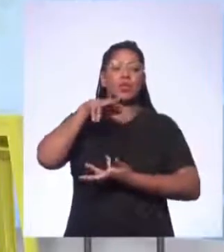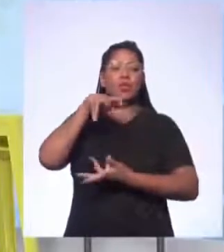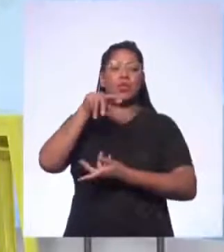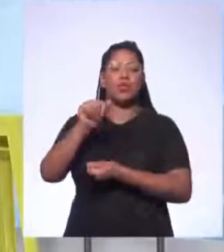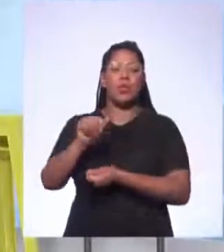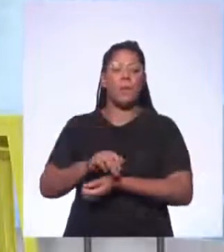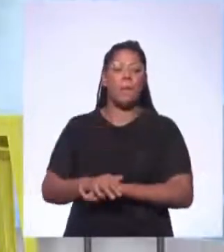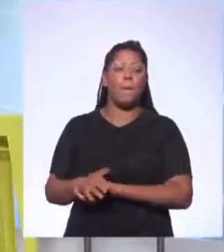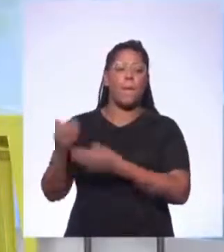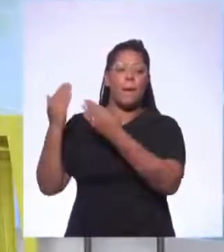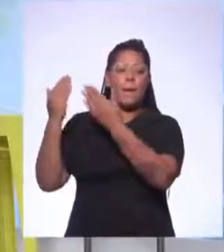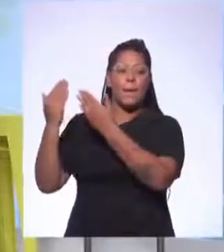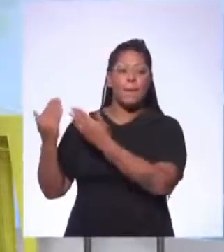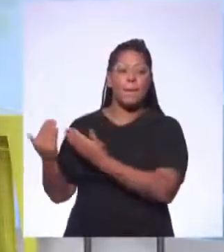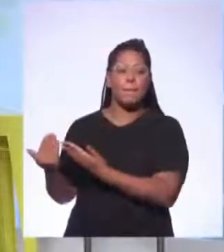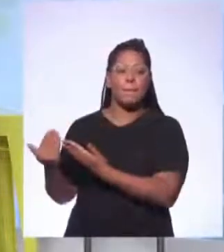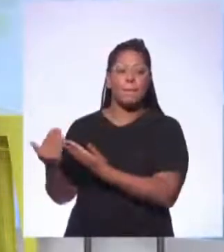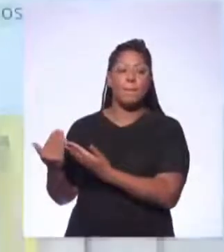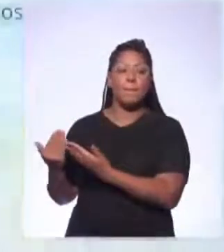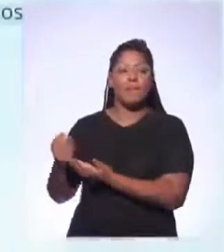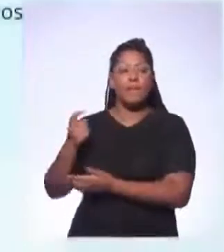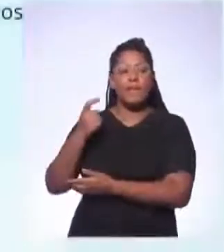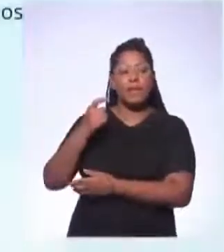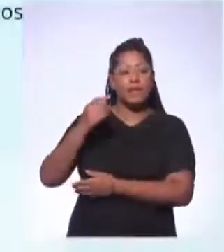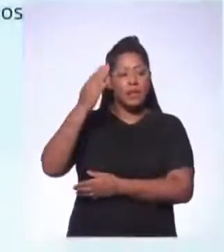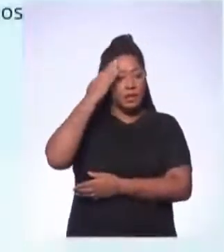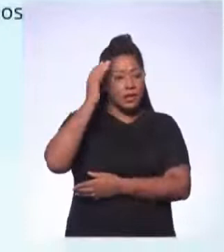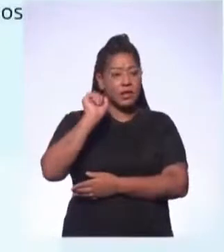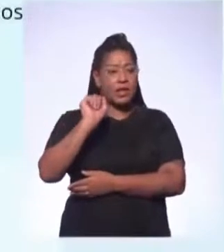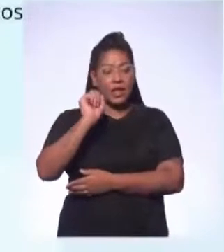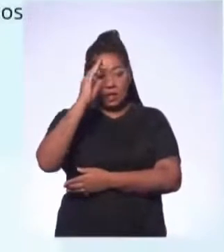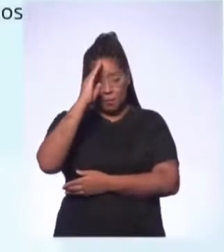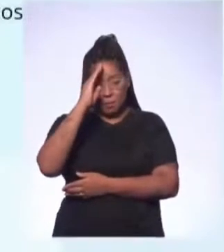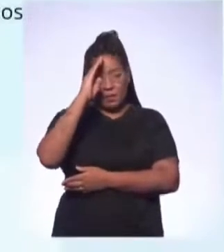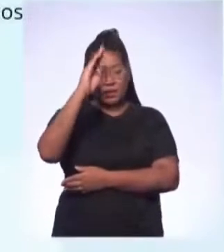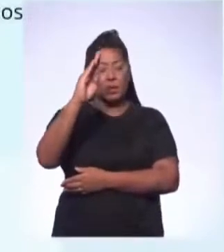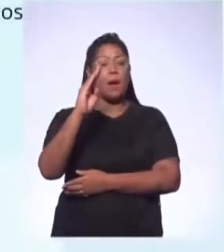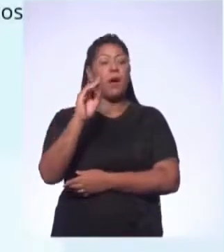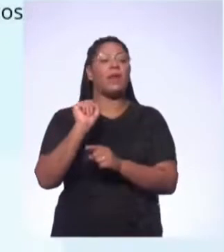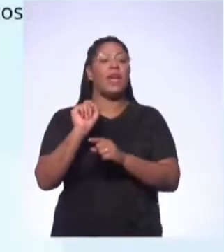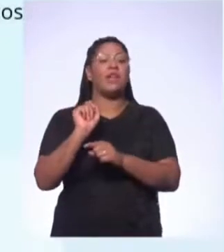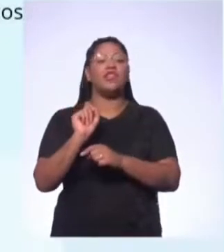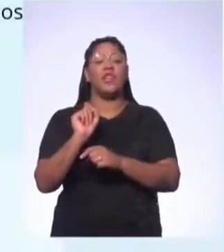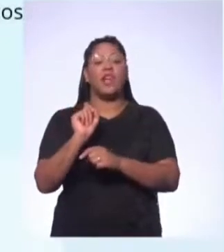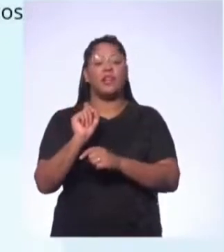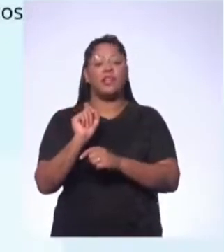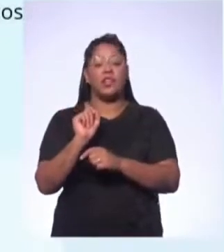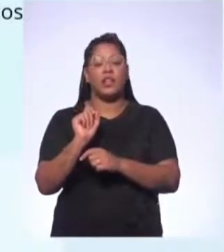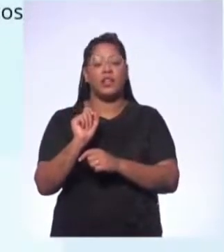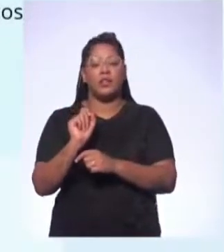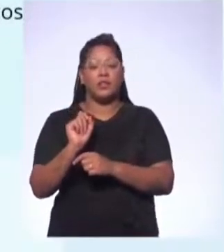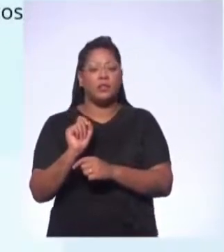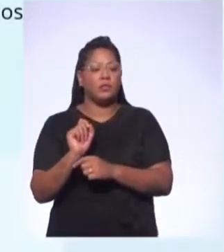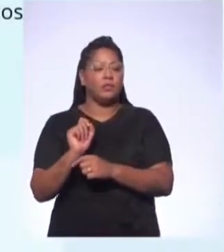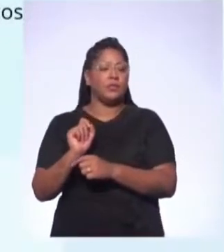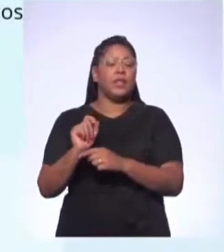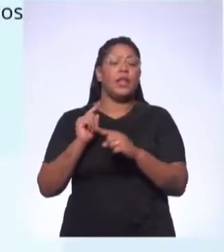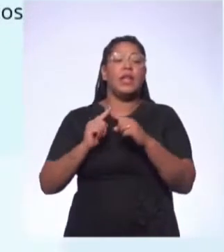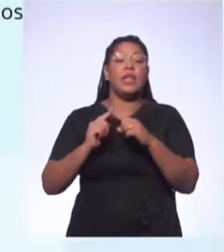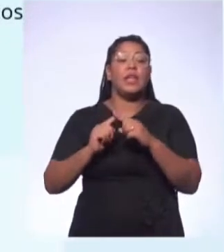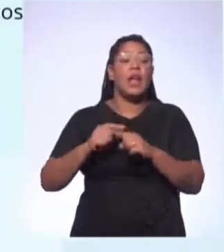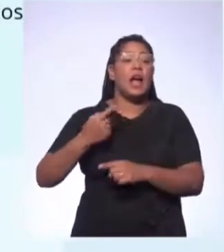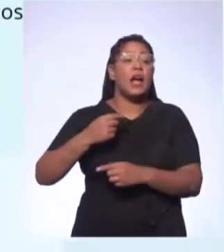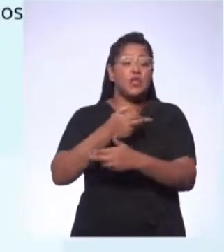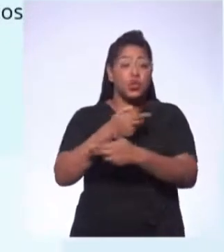Poluição atmosférica. Entende-se por poluição direta ou indiretamente. A introdução de